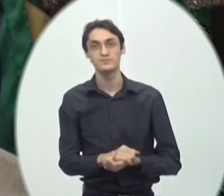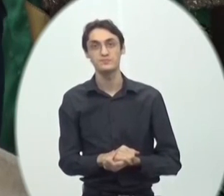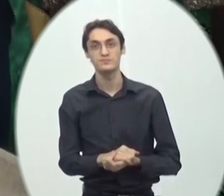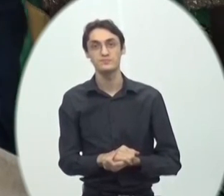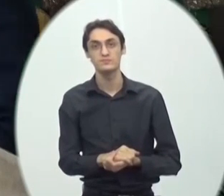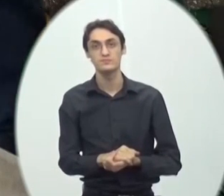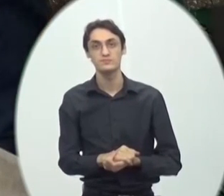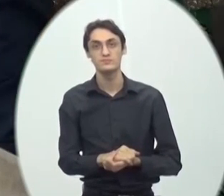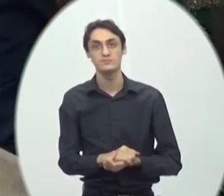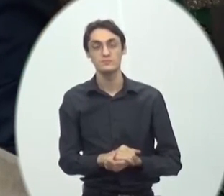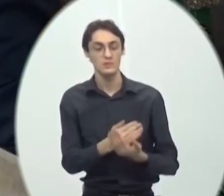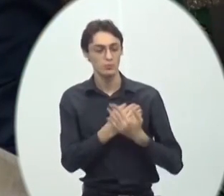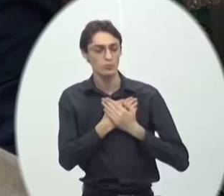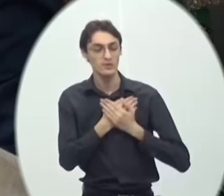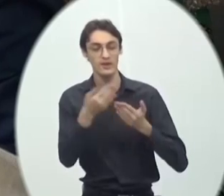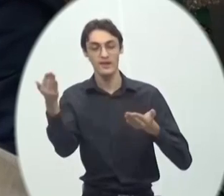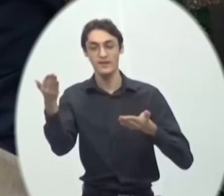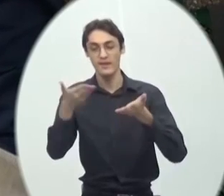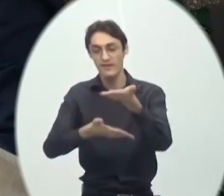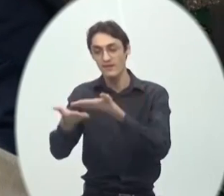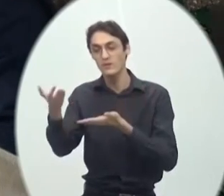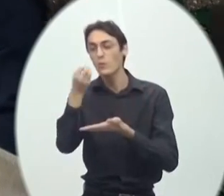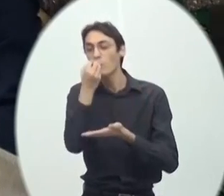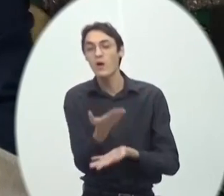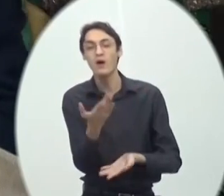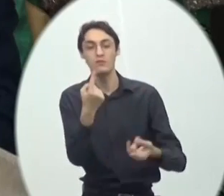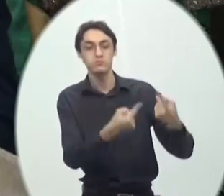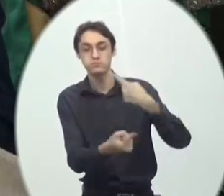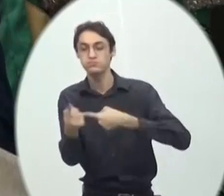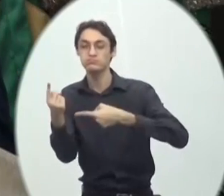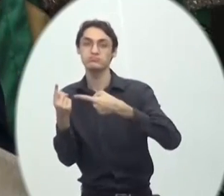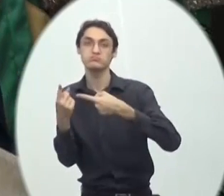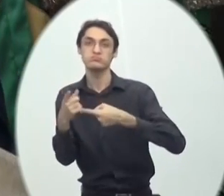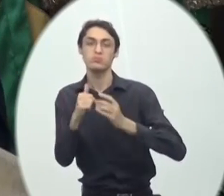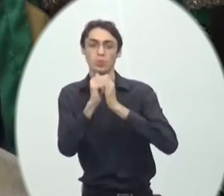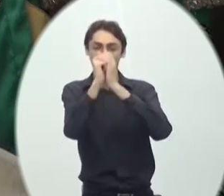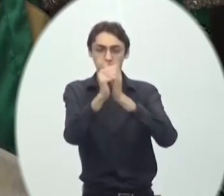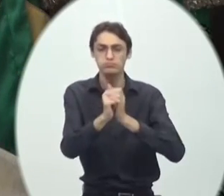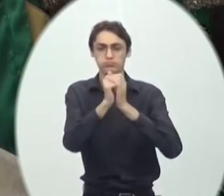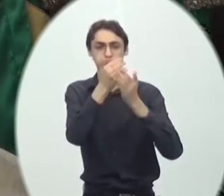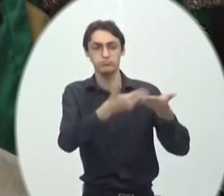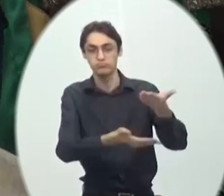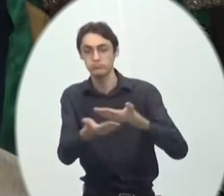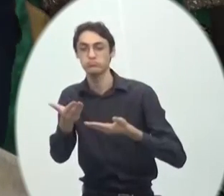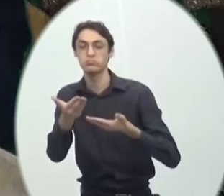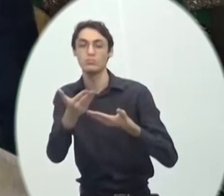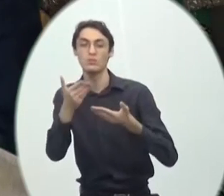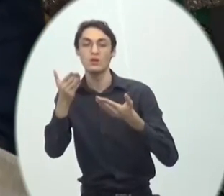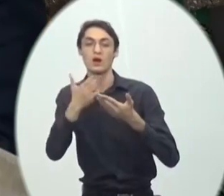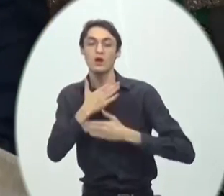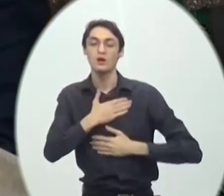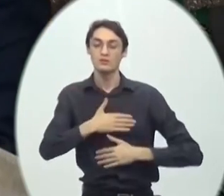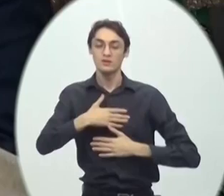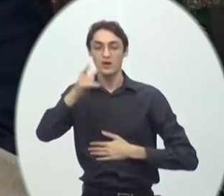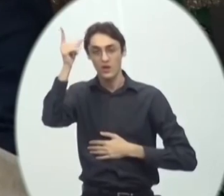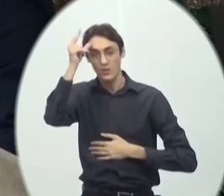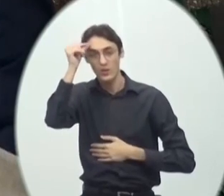e a solidariedade, né, e as orações, de certa forma, parece que alivia um pouquinho o nosso